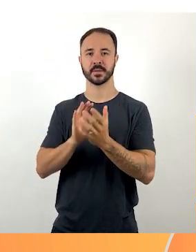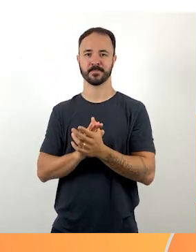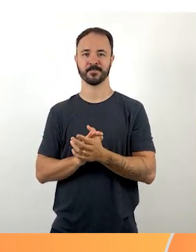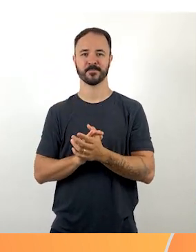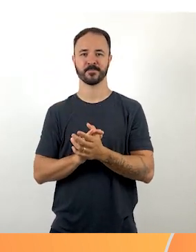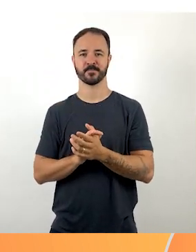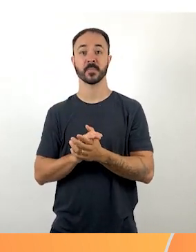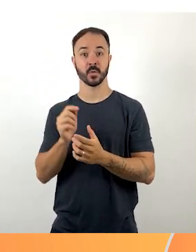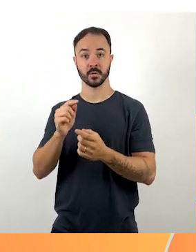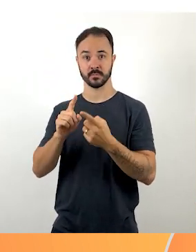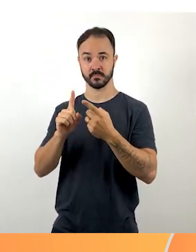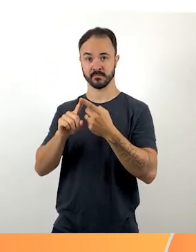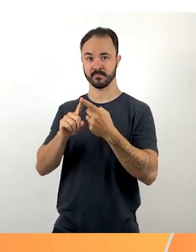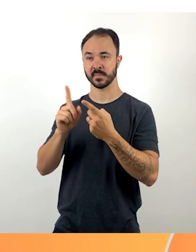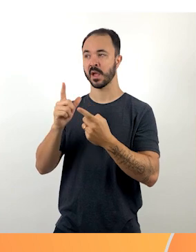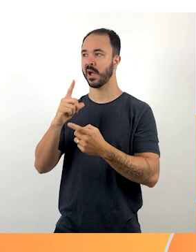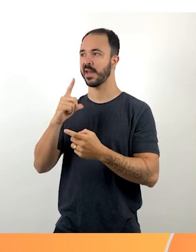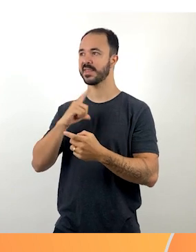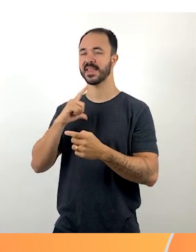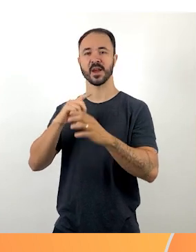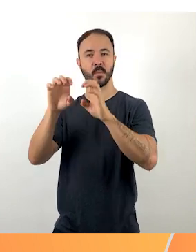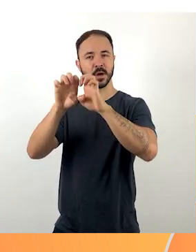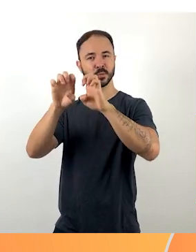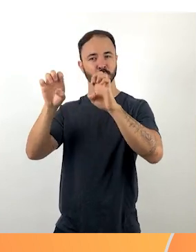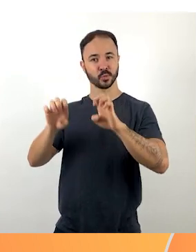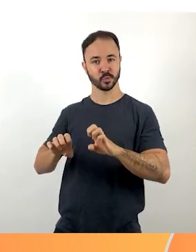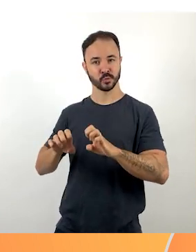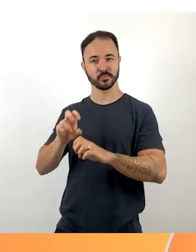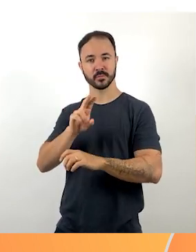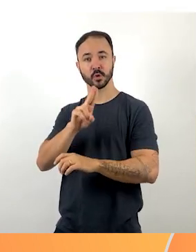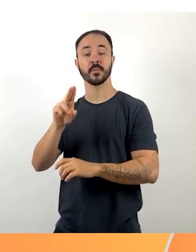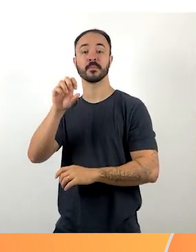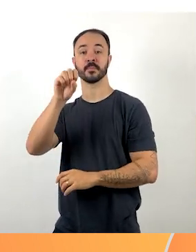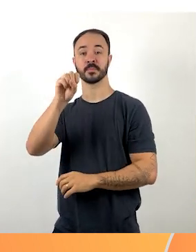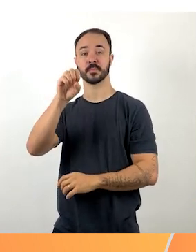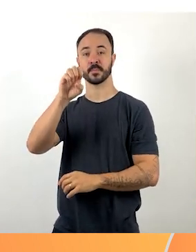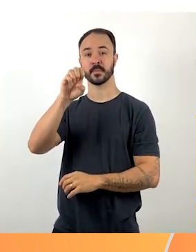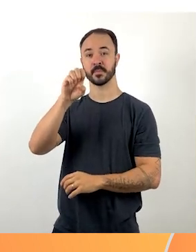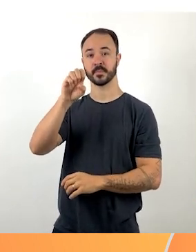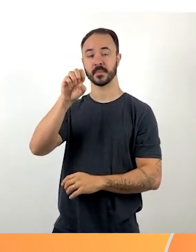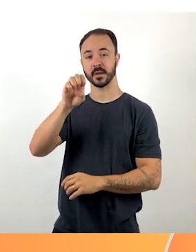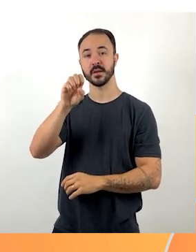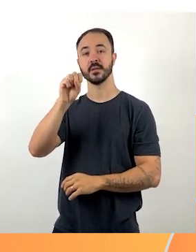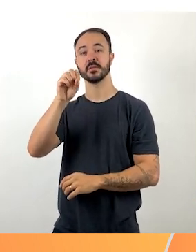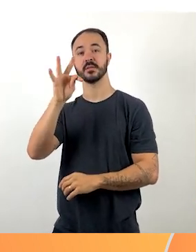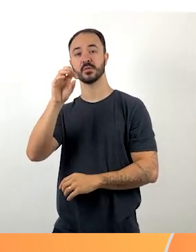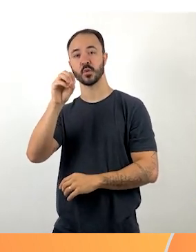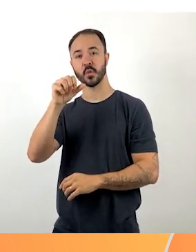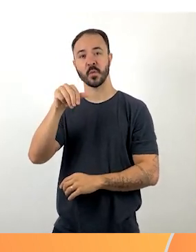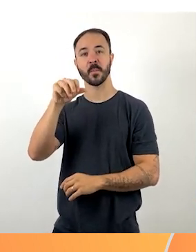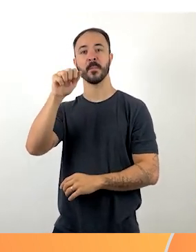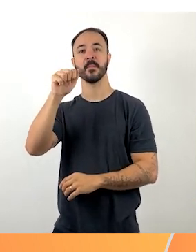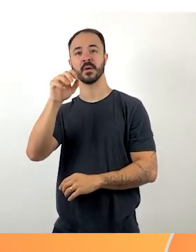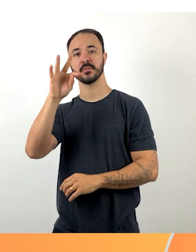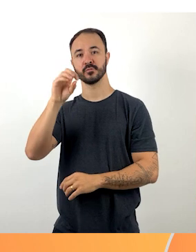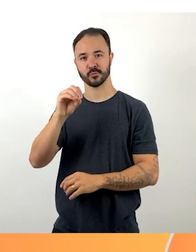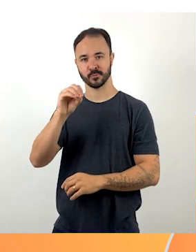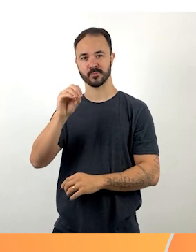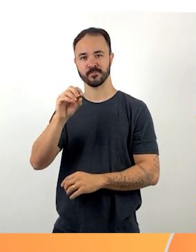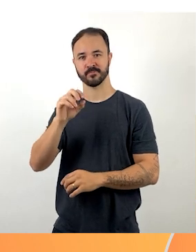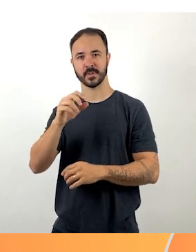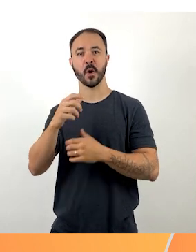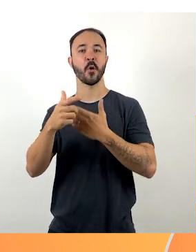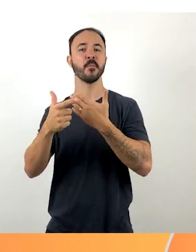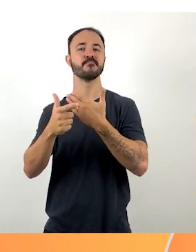que são presentes? Aqui nós temos uma estrutura chamada de estômato. O estômato ele é caracterizado